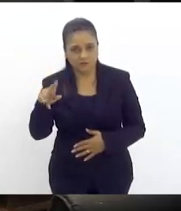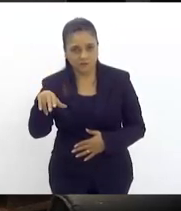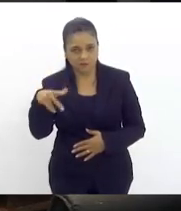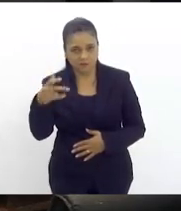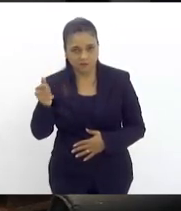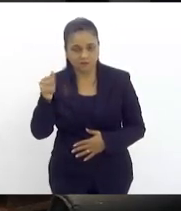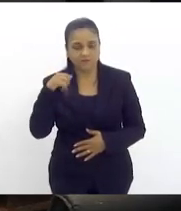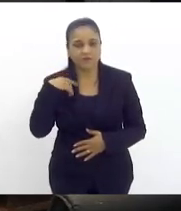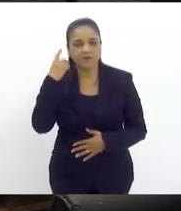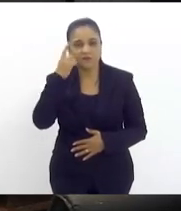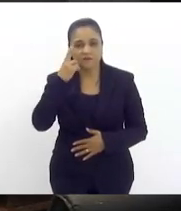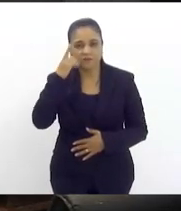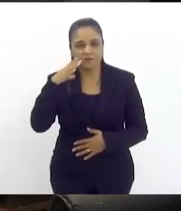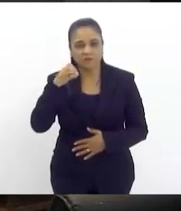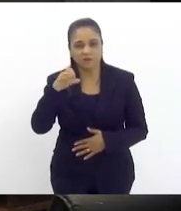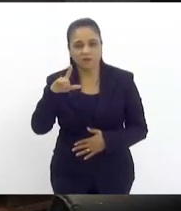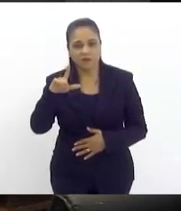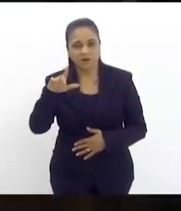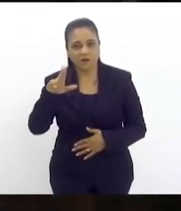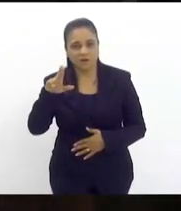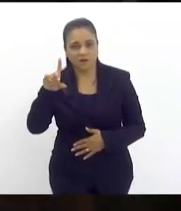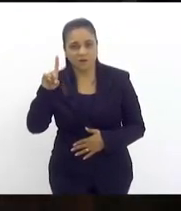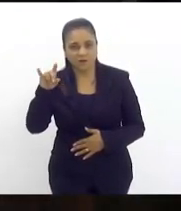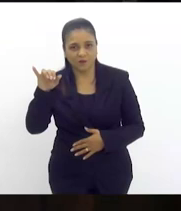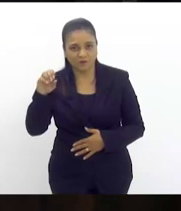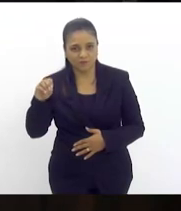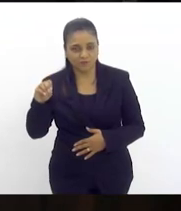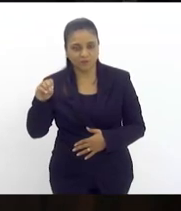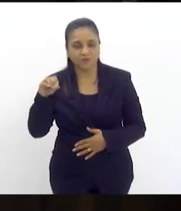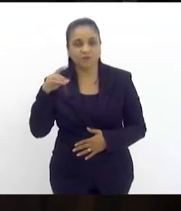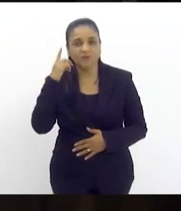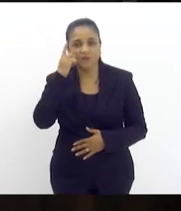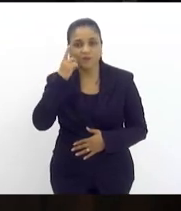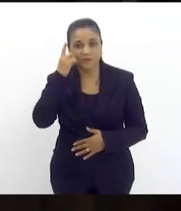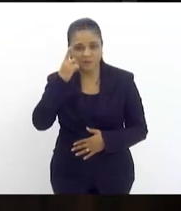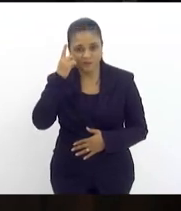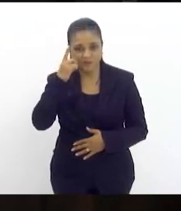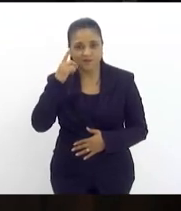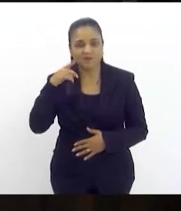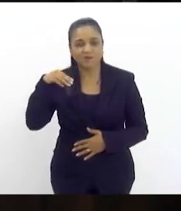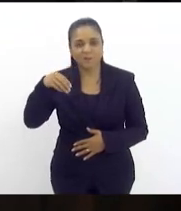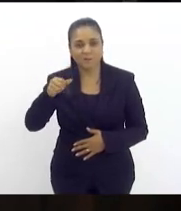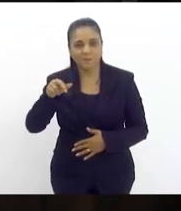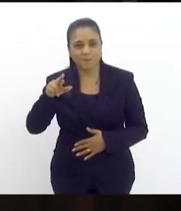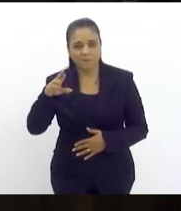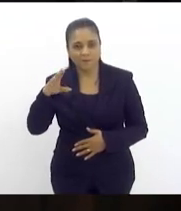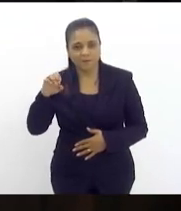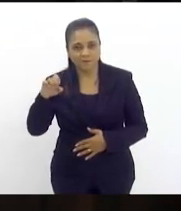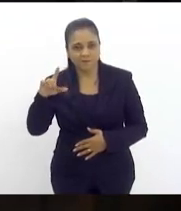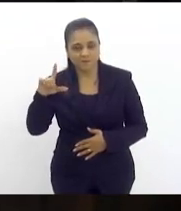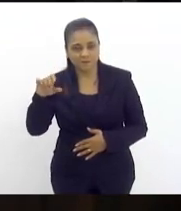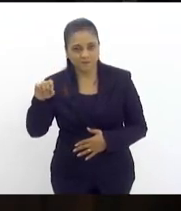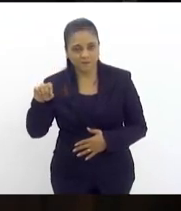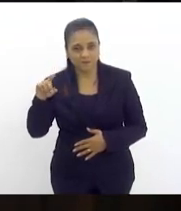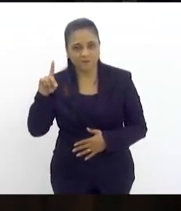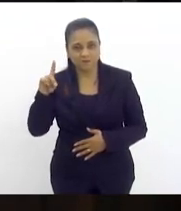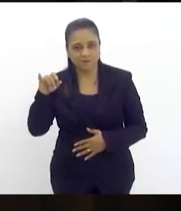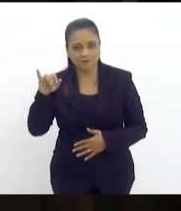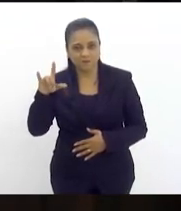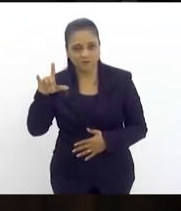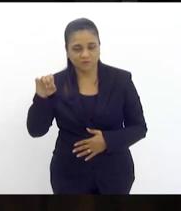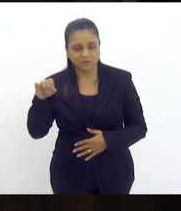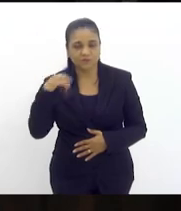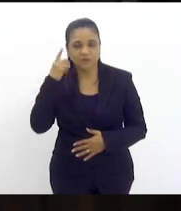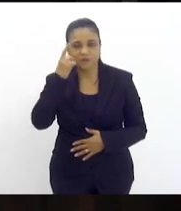Deputado Luiz Cláudio Ribeiro. Deputado Marcelo Dino.